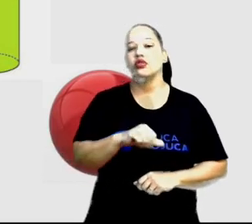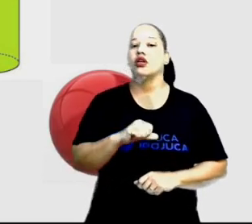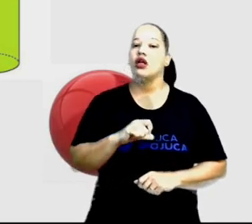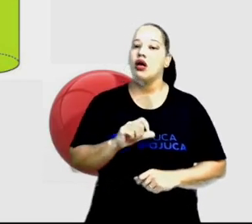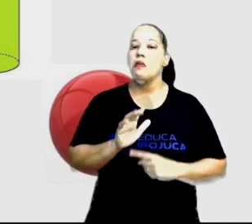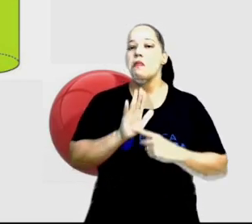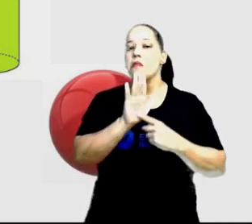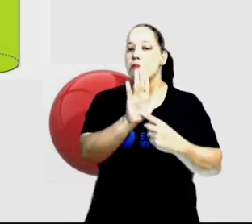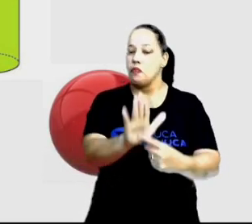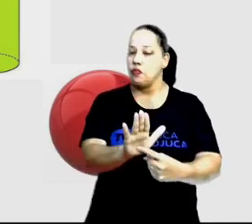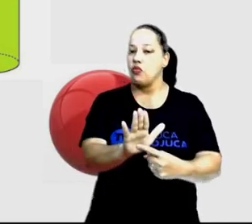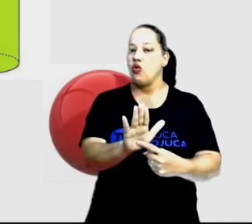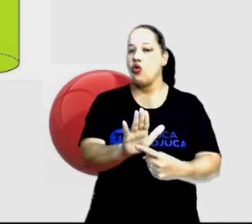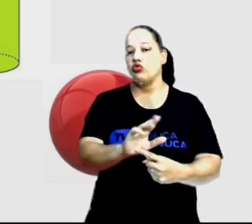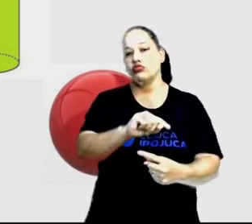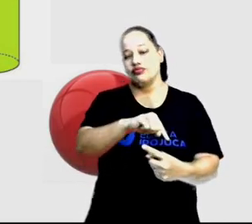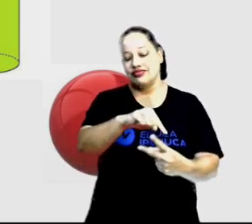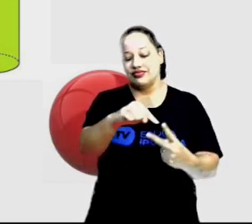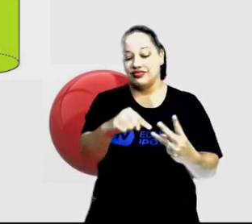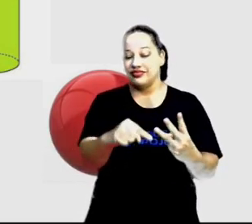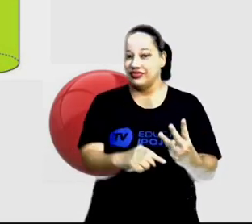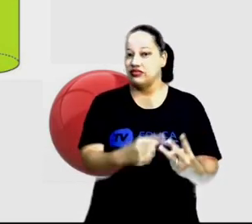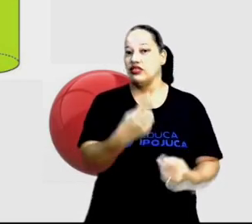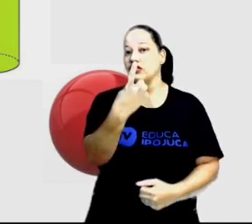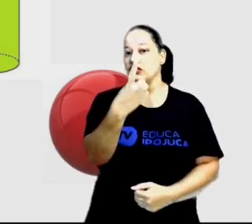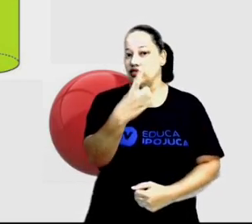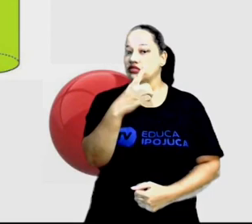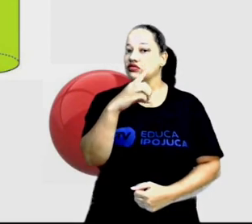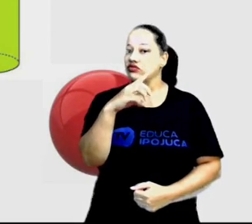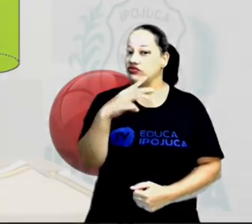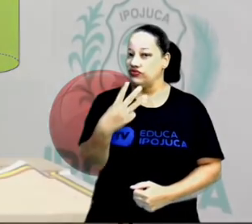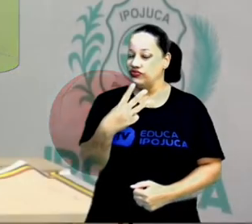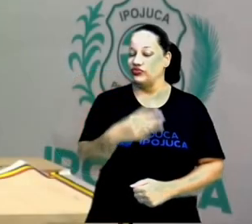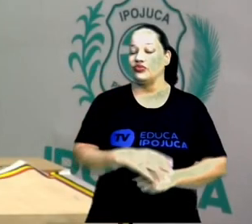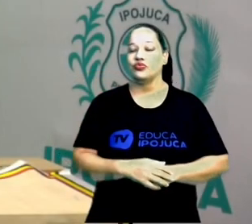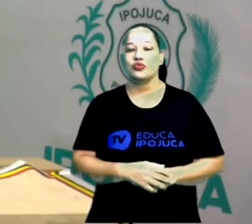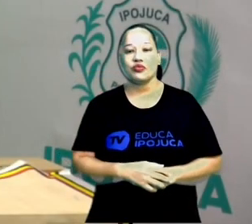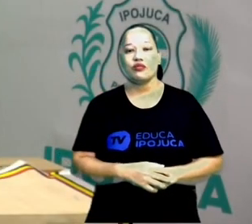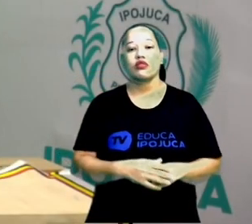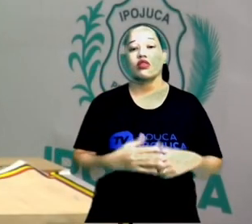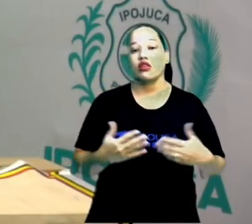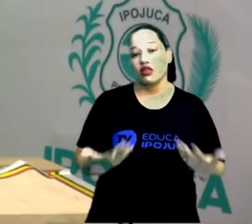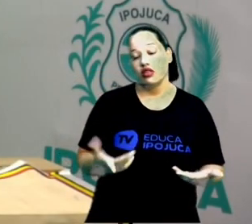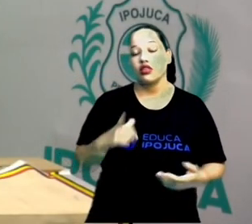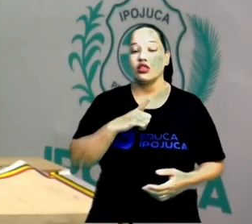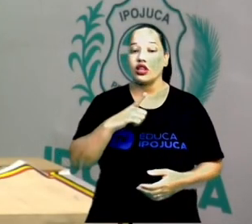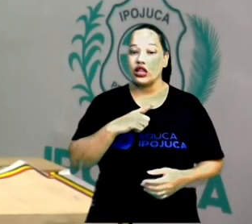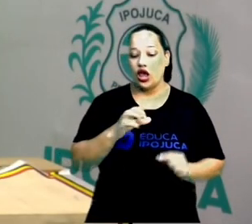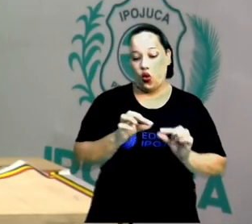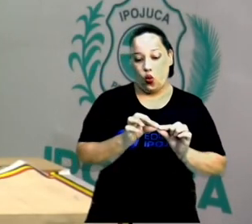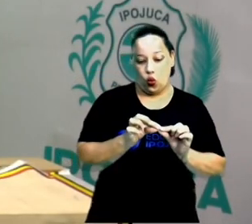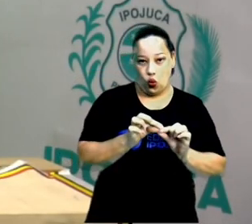apresentam três dimensões. Então, elas têm comprimento,